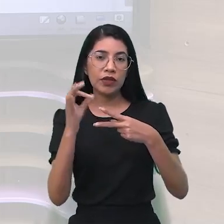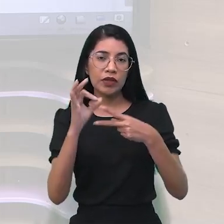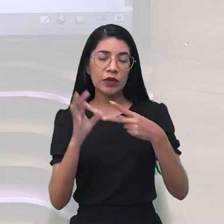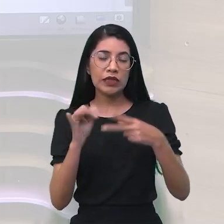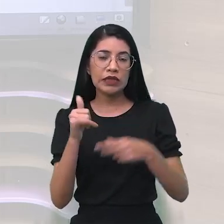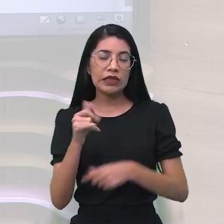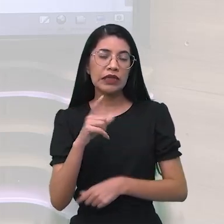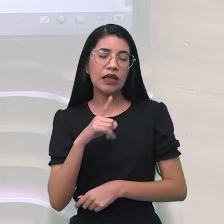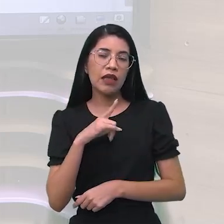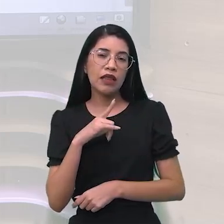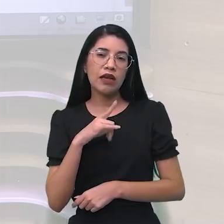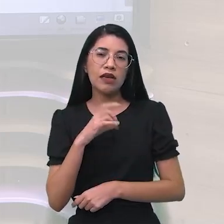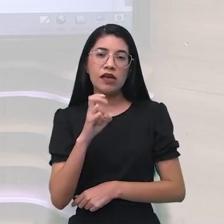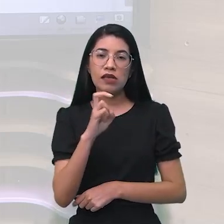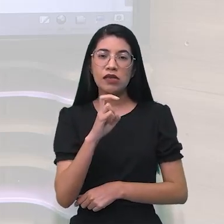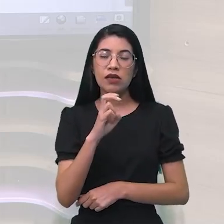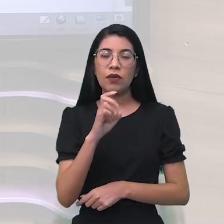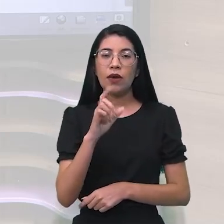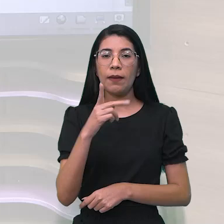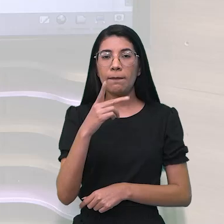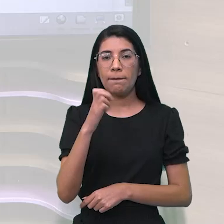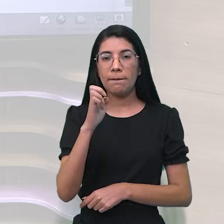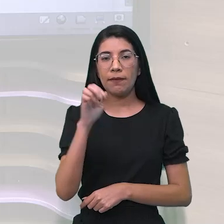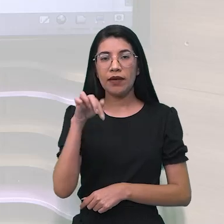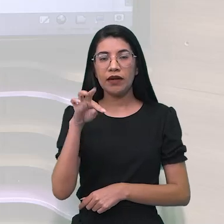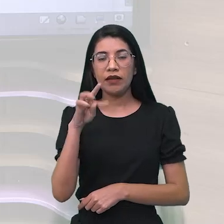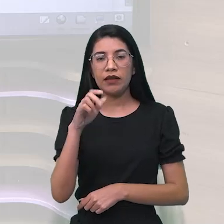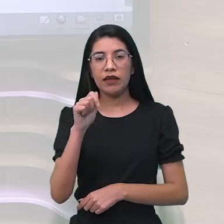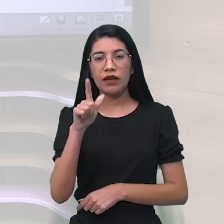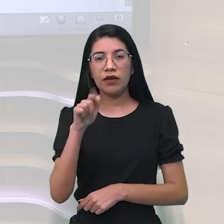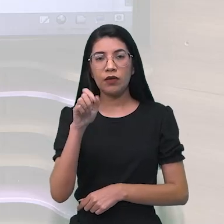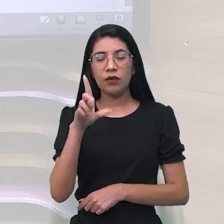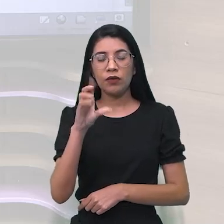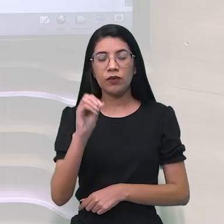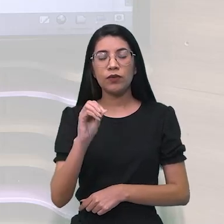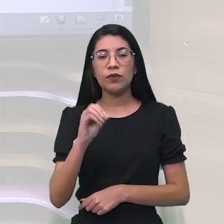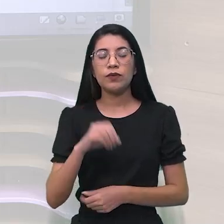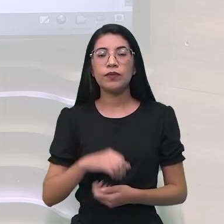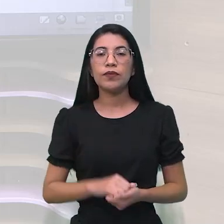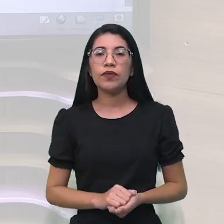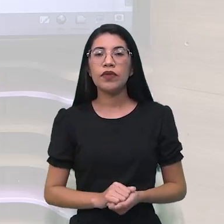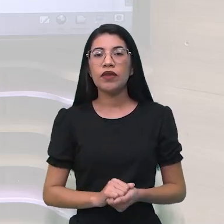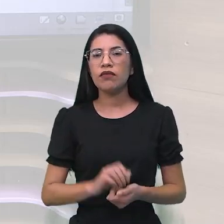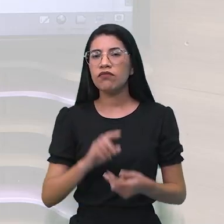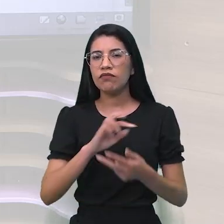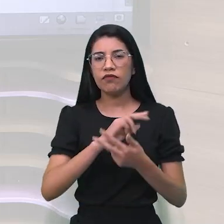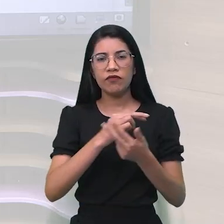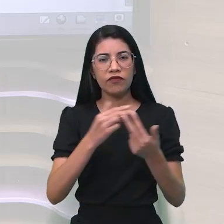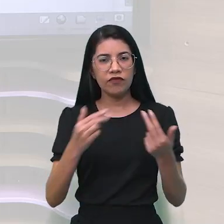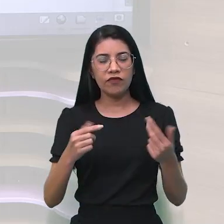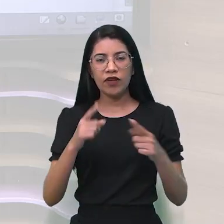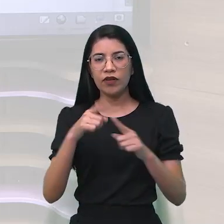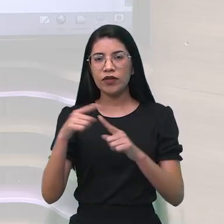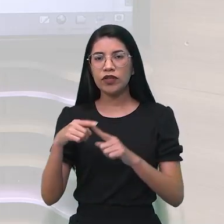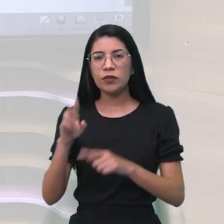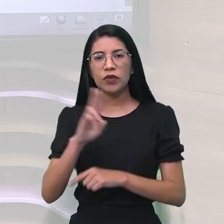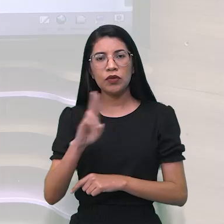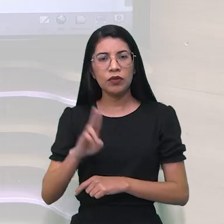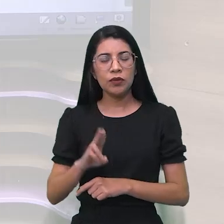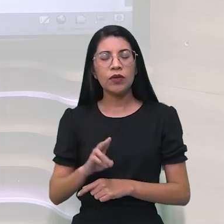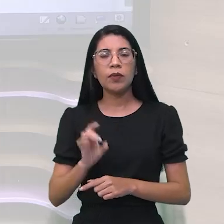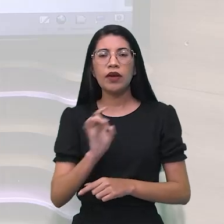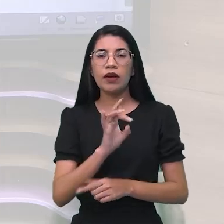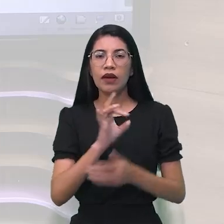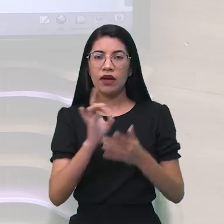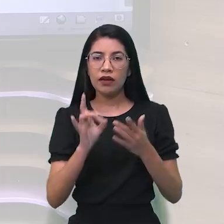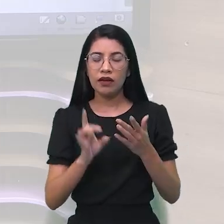5 lados, nós chamamos de pentágono. Quando o polígono tem 6 lados, hexágono, e assim por diante, tá?